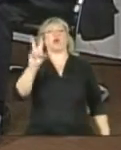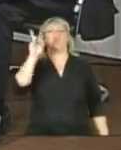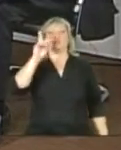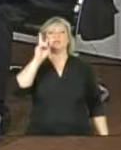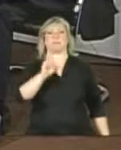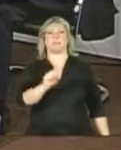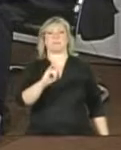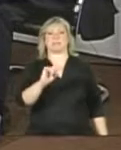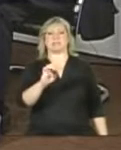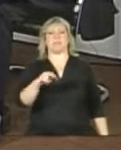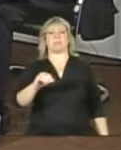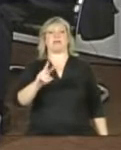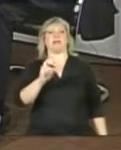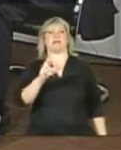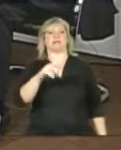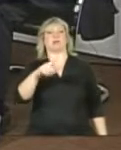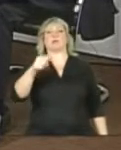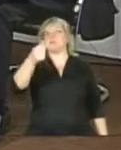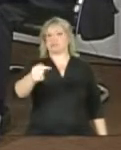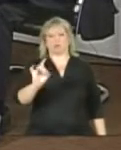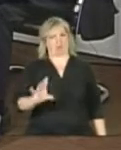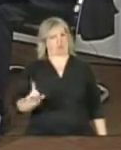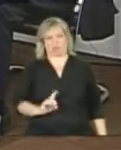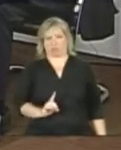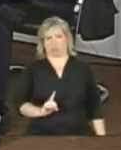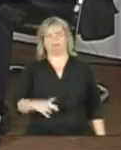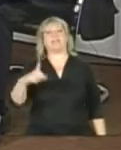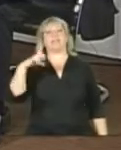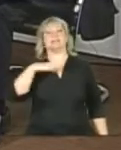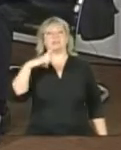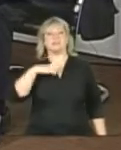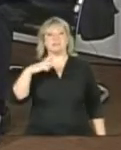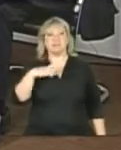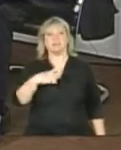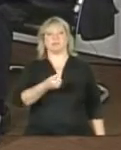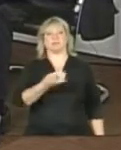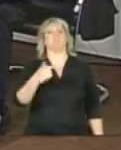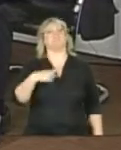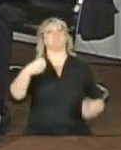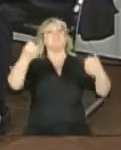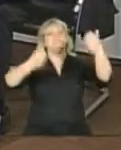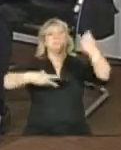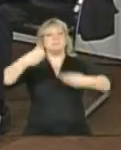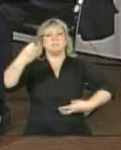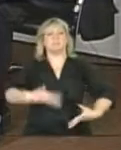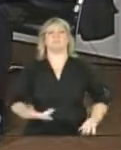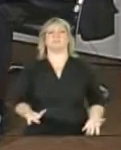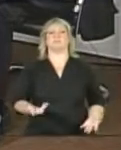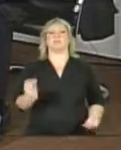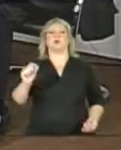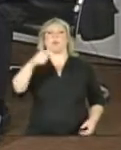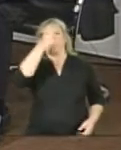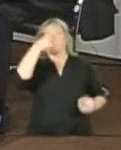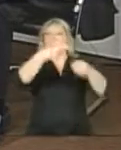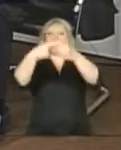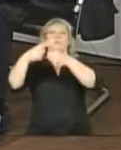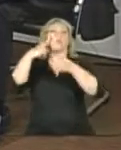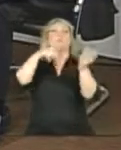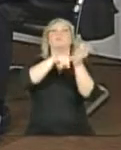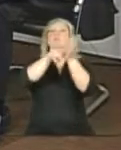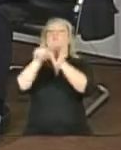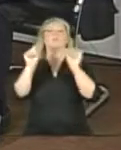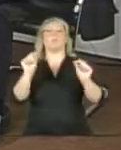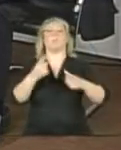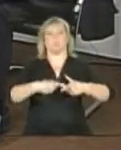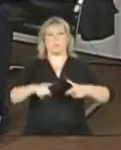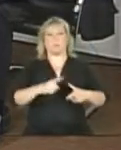da versão 7 eu acho importante inclusive aqui que a gente tem um momento de Prestes contas né Valter os municípios sobre esse problemas então